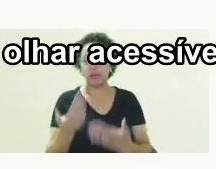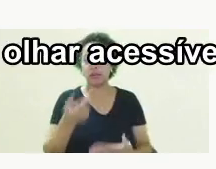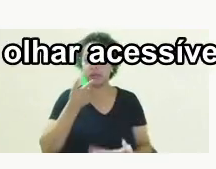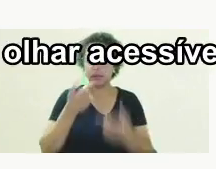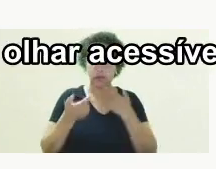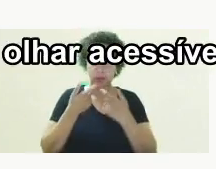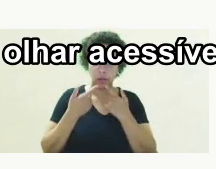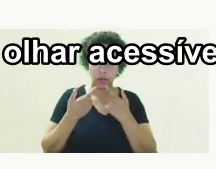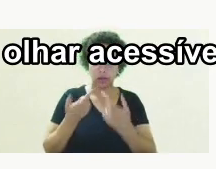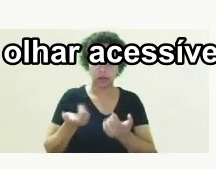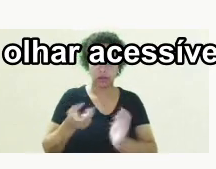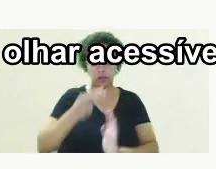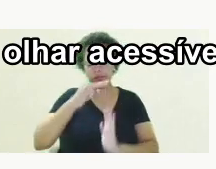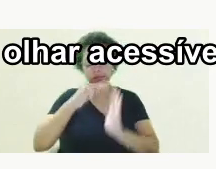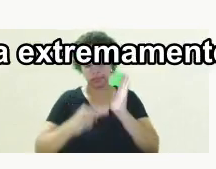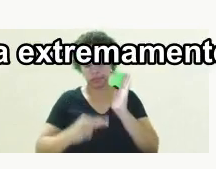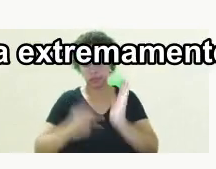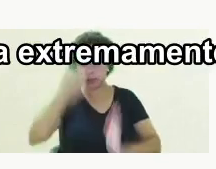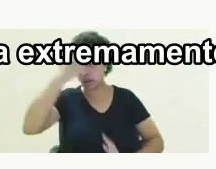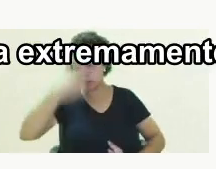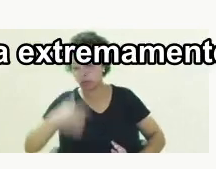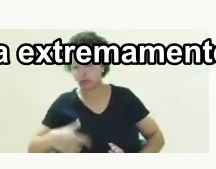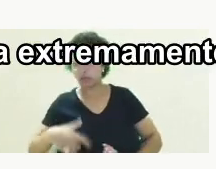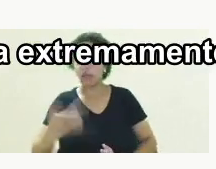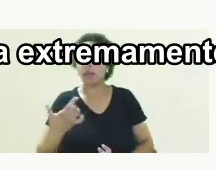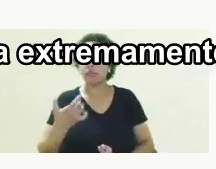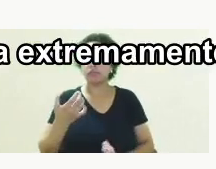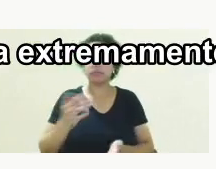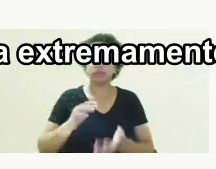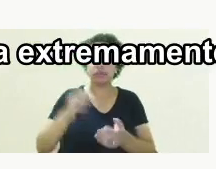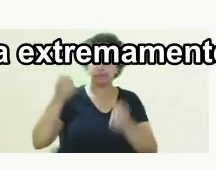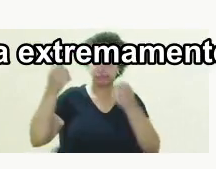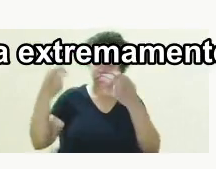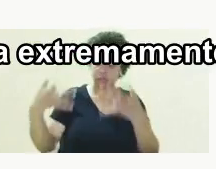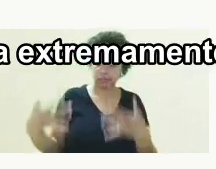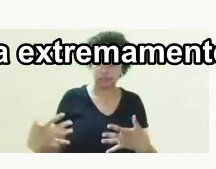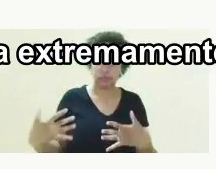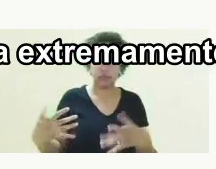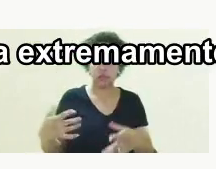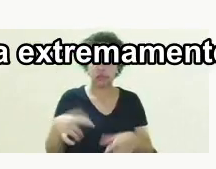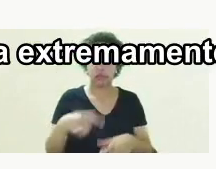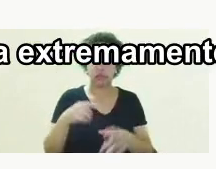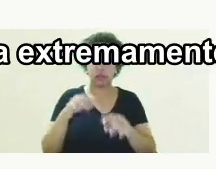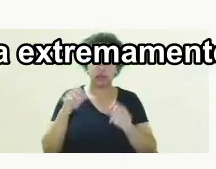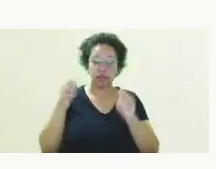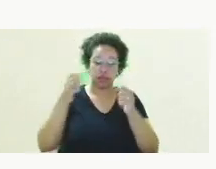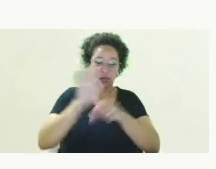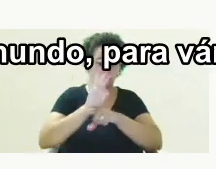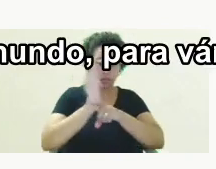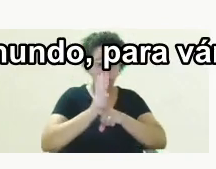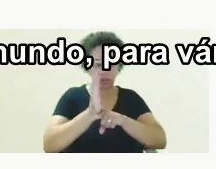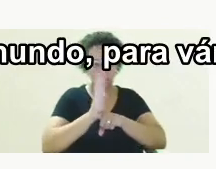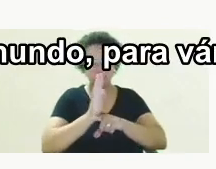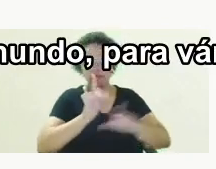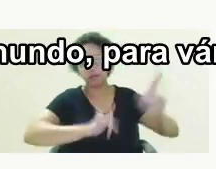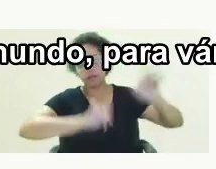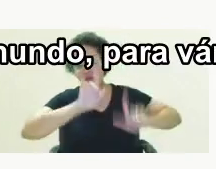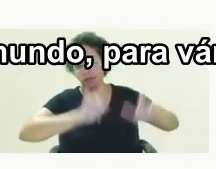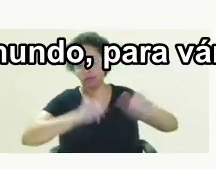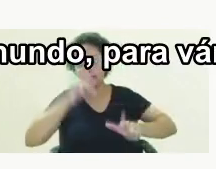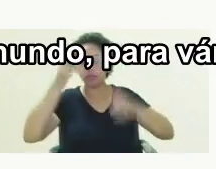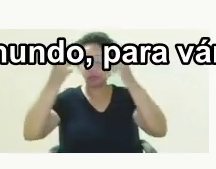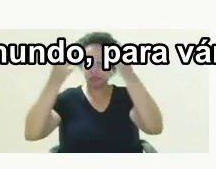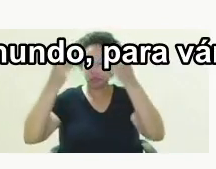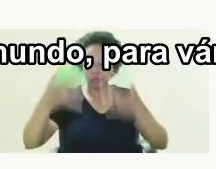audiodescrição, um olhar acessível para o mundo. Como a Mi já falou, um tema extremamente importante para nós e também acredito, né,